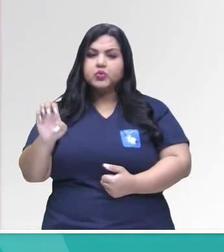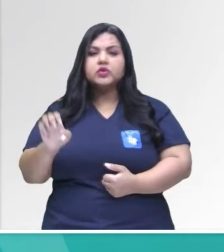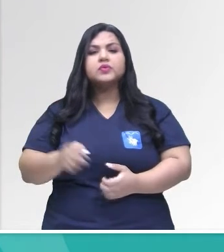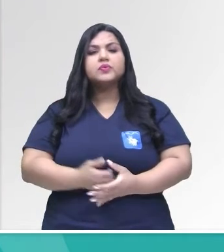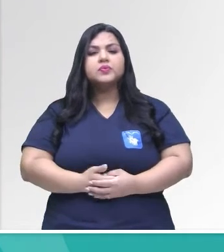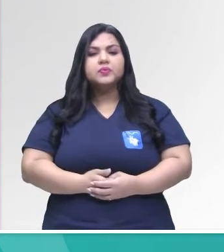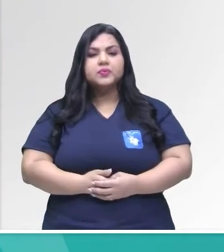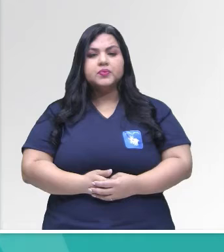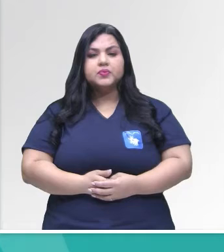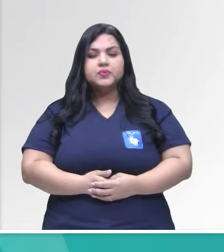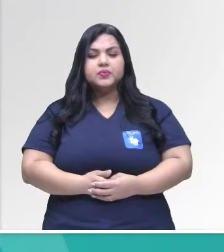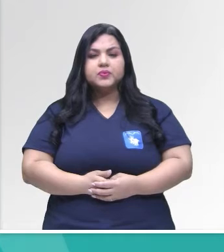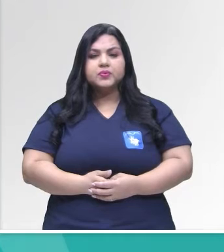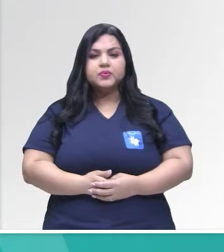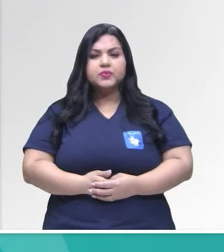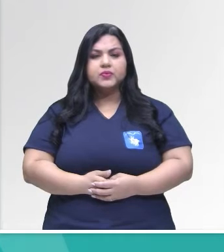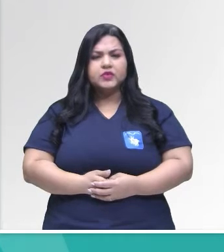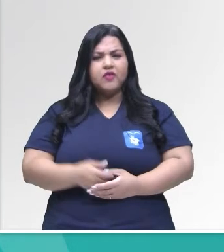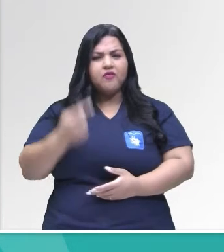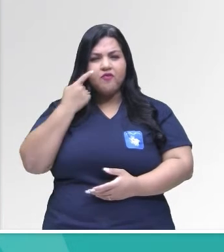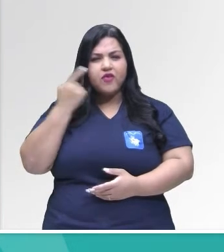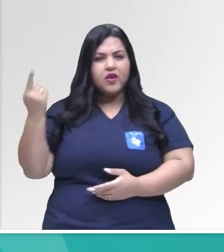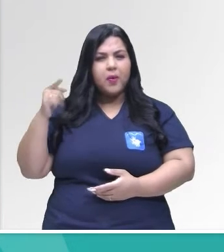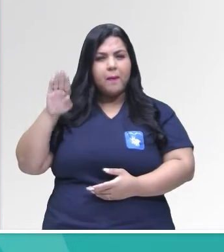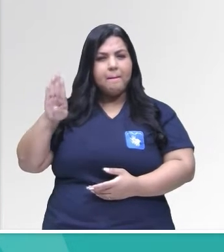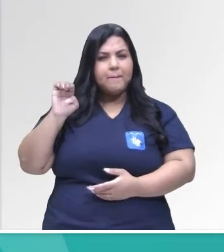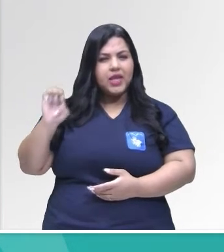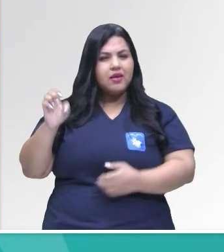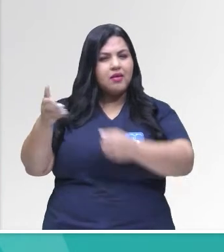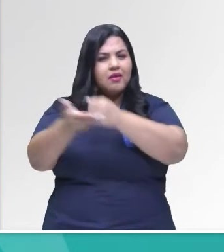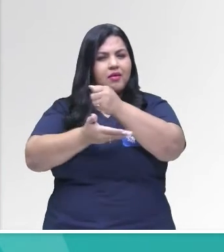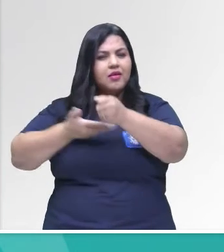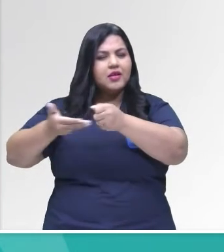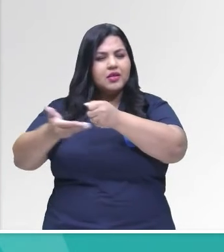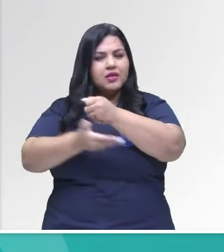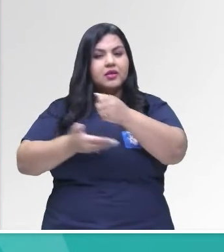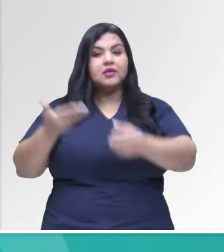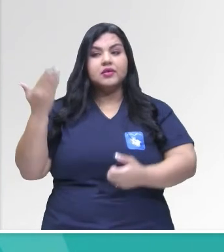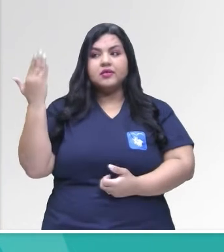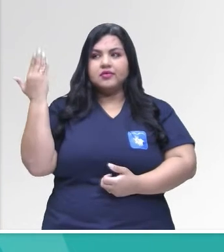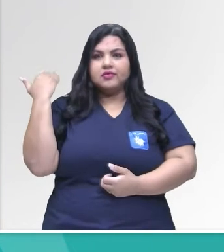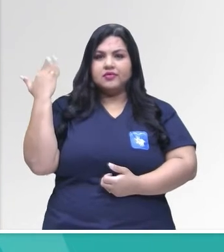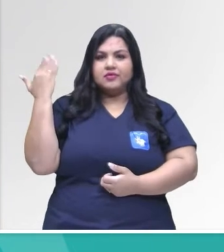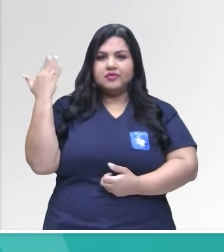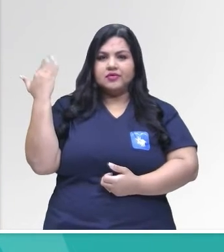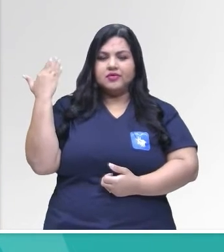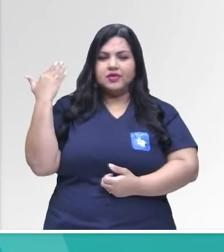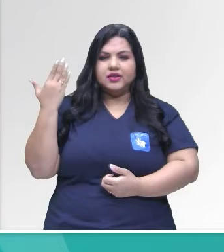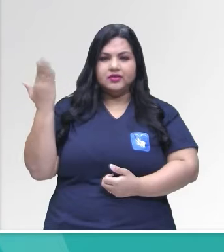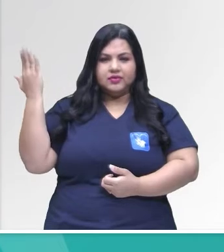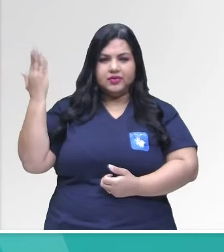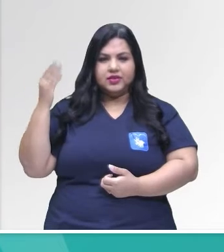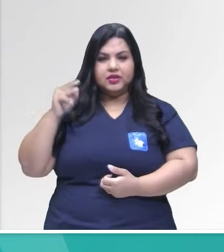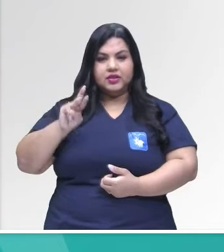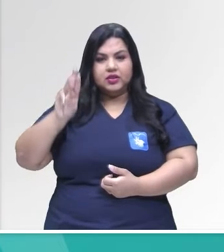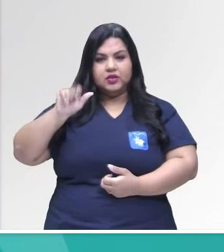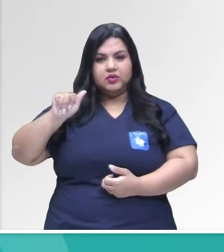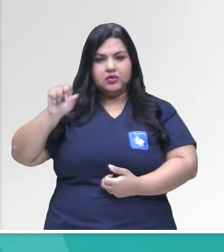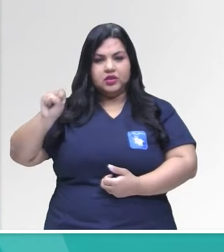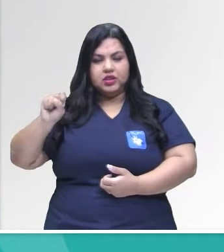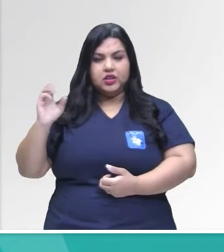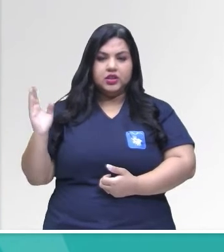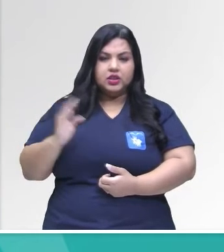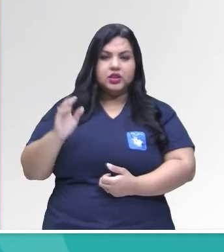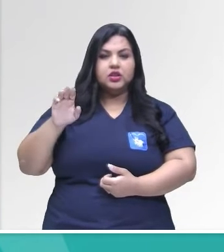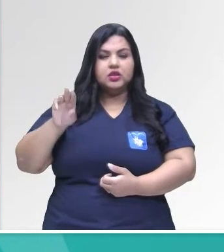forma base. Olha aqui o be. Base, o passado do to be, was e were, exemplo aqui